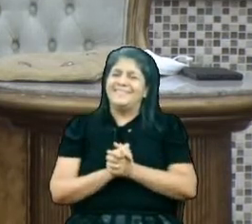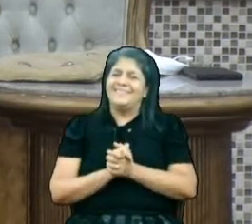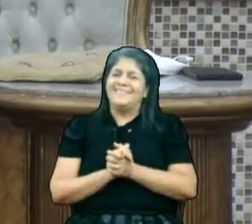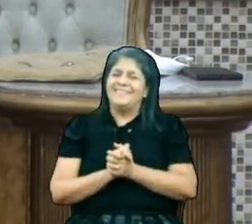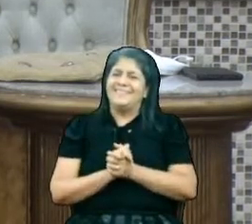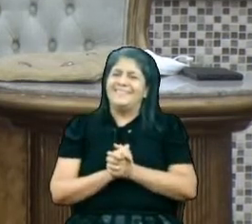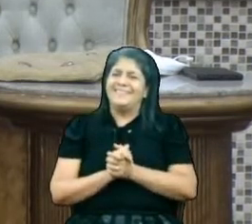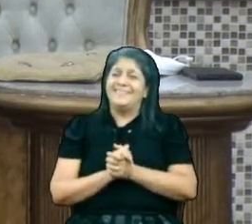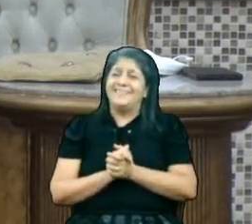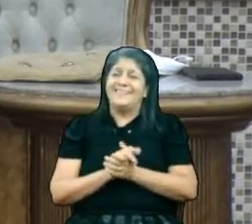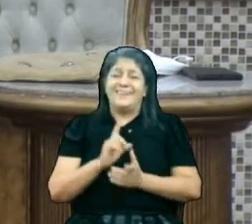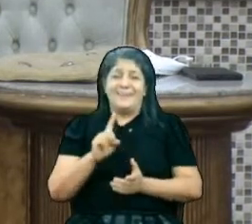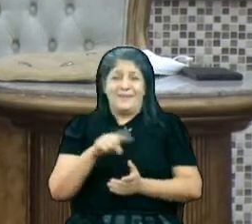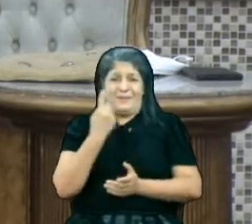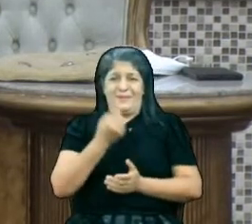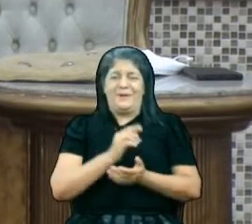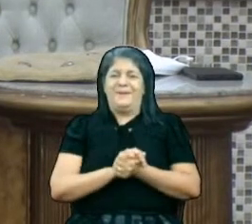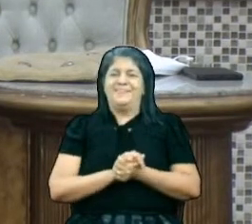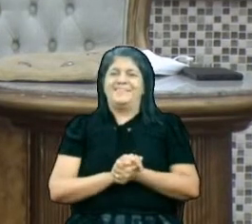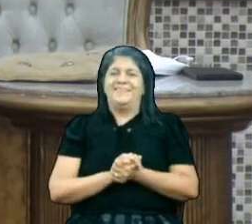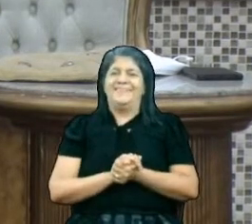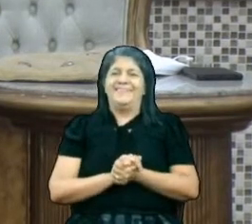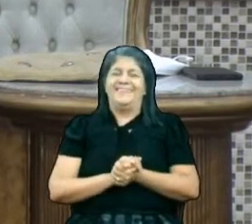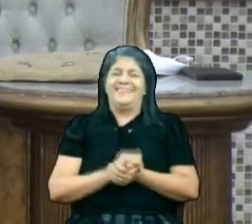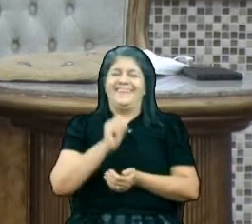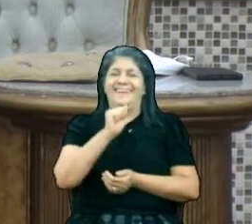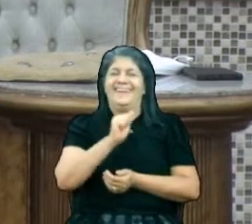a Assembleia de Deus